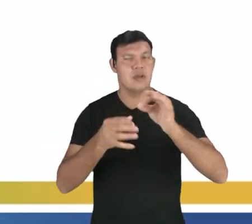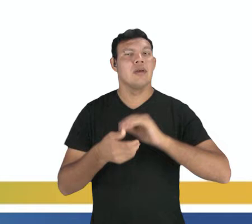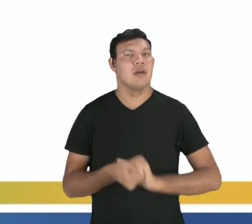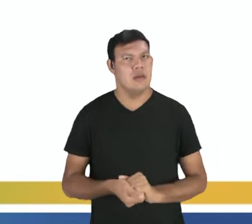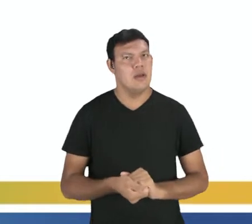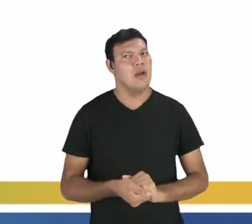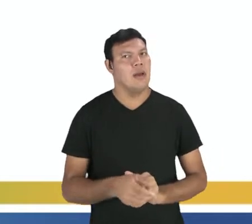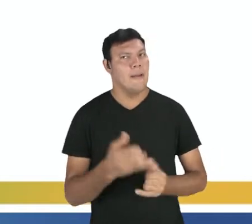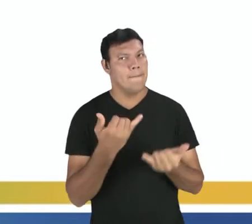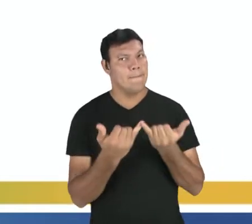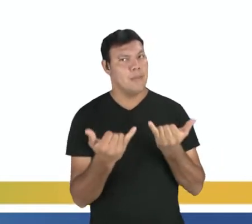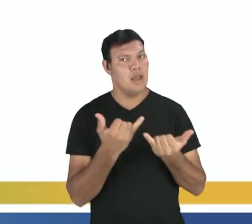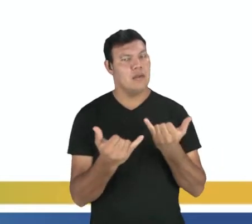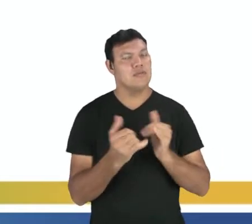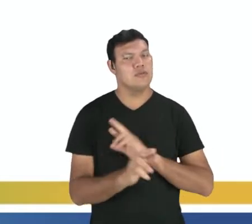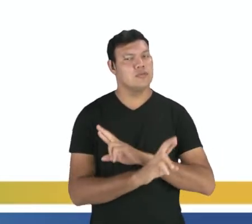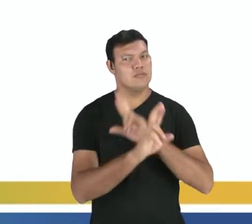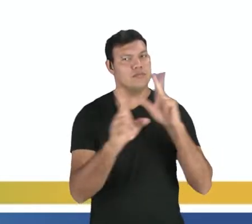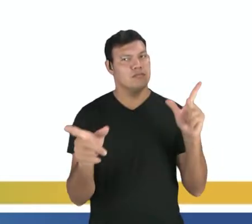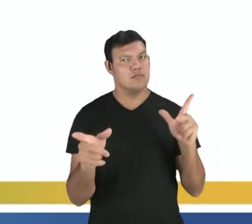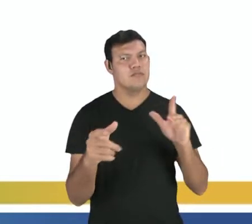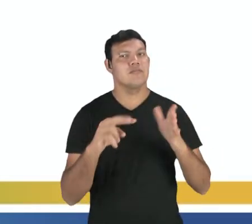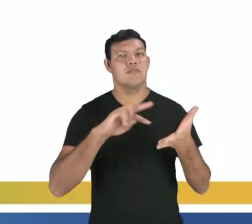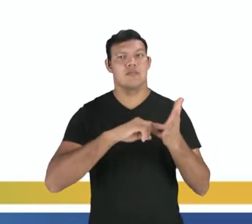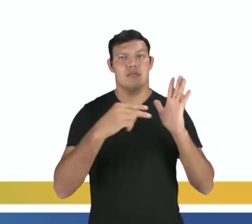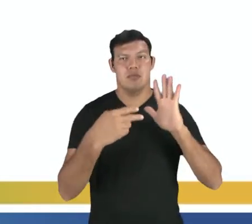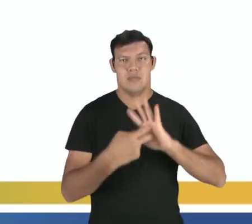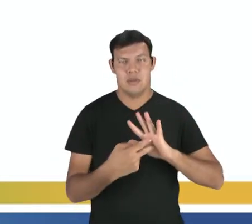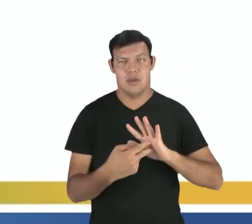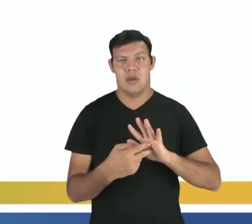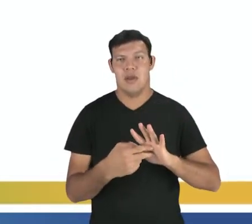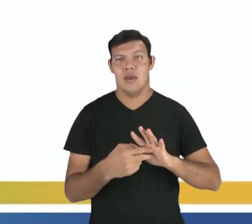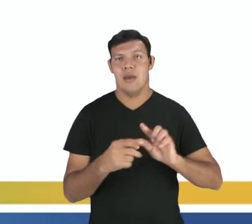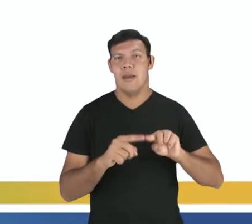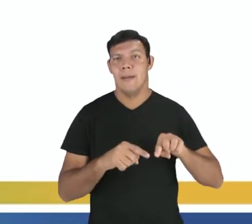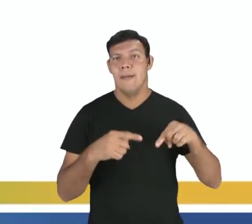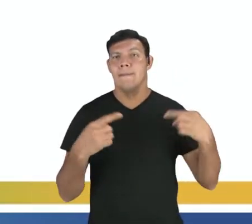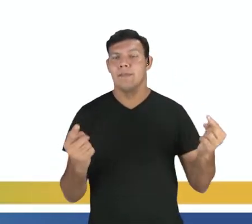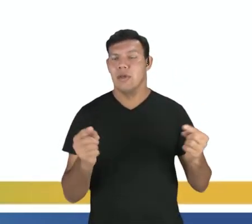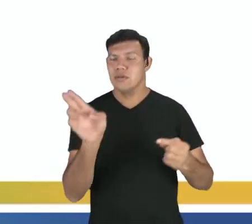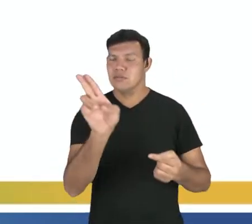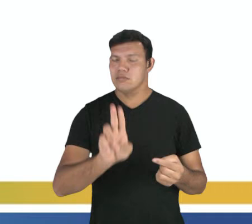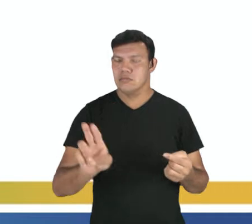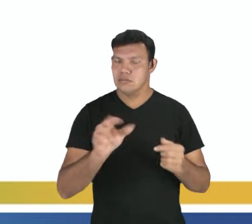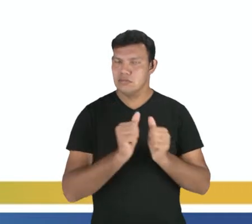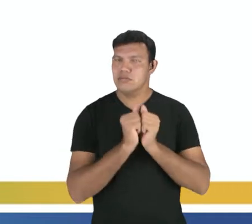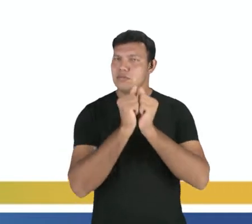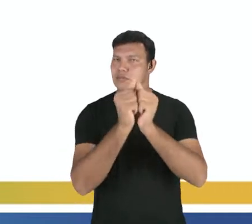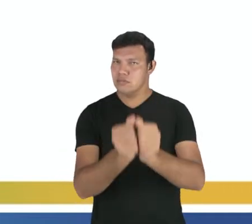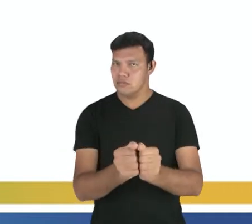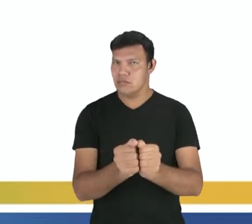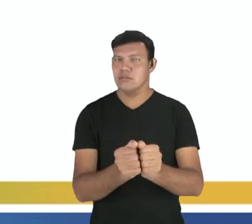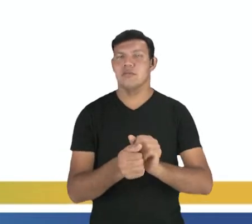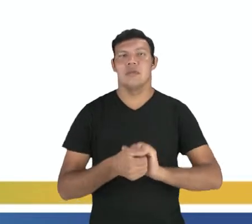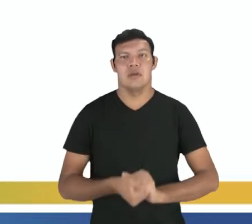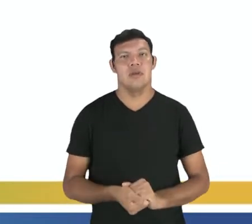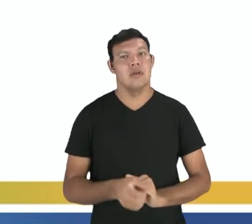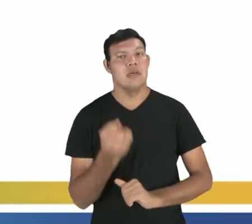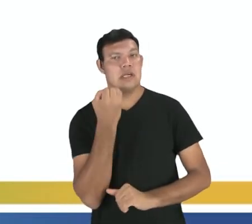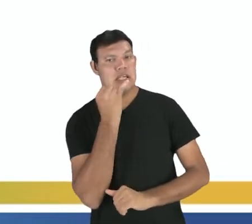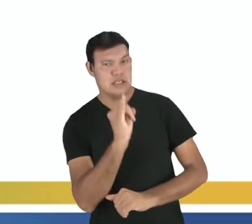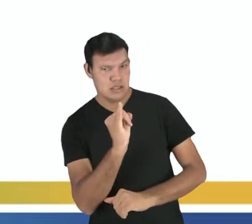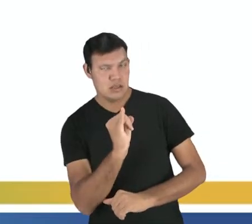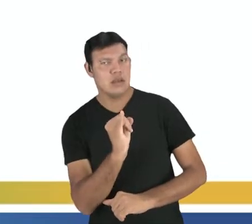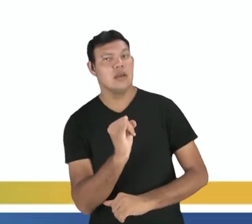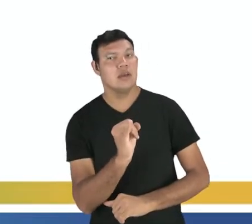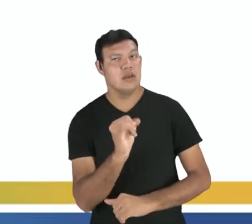Aparentam ser bem diferentes quanto ao seu significado, mas que podem sim ser usadas juntas. E aí, quando usadas juntas,